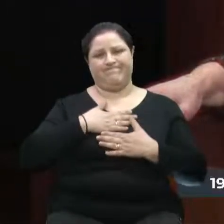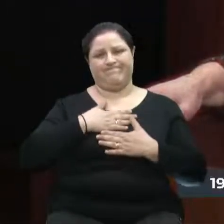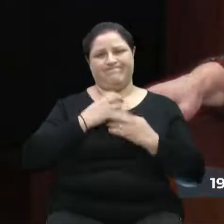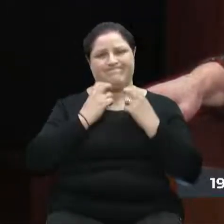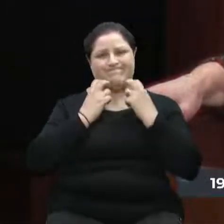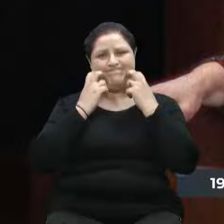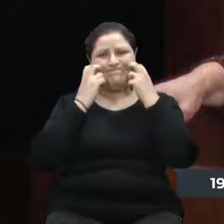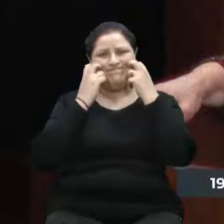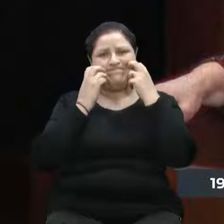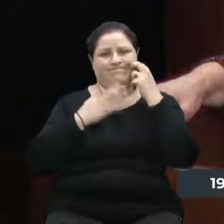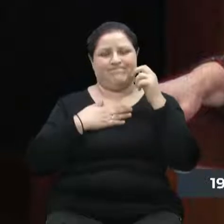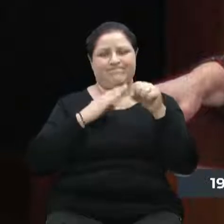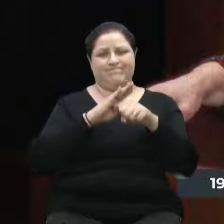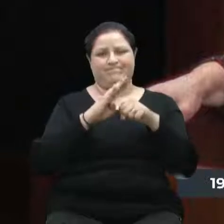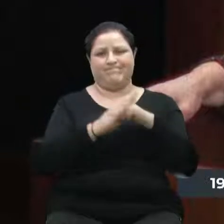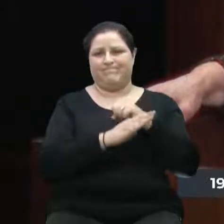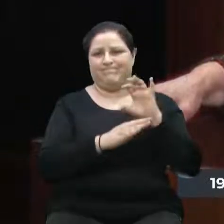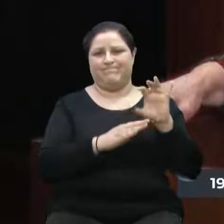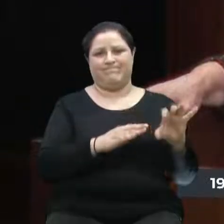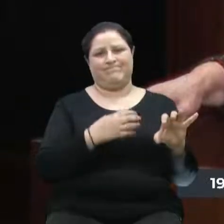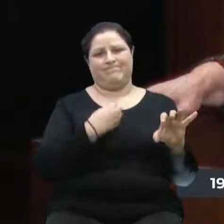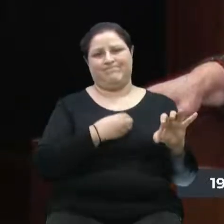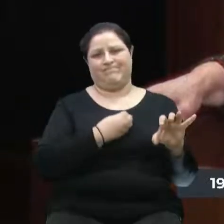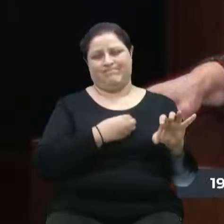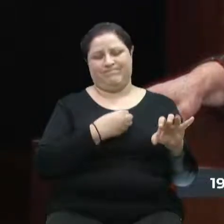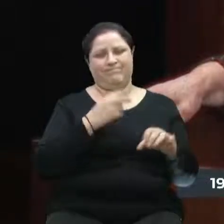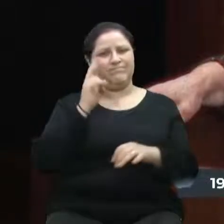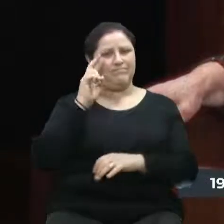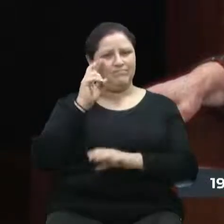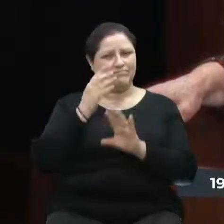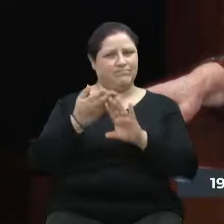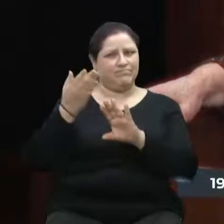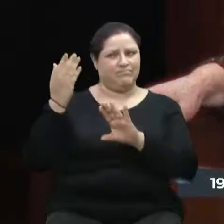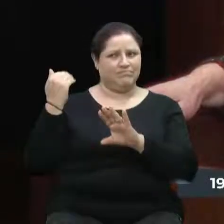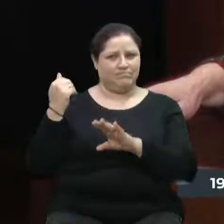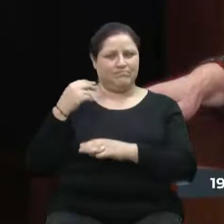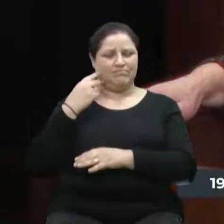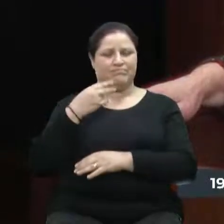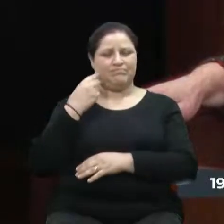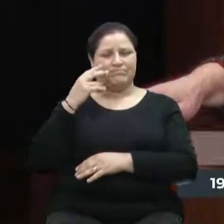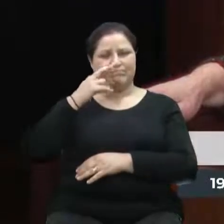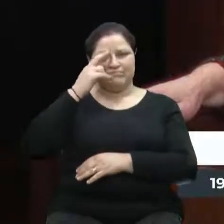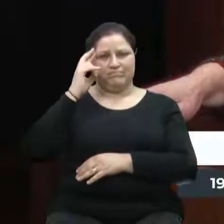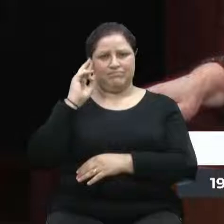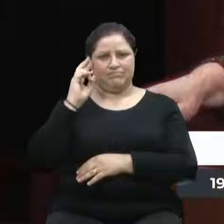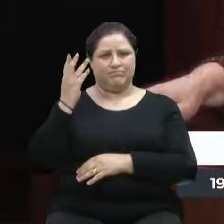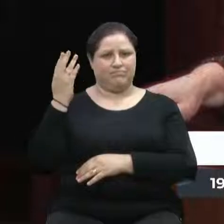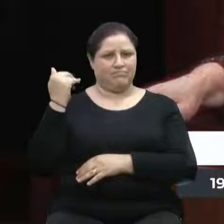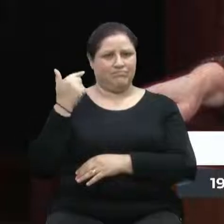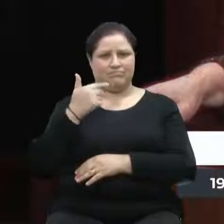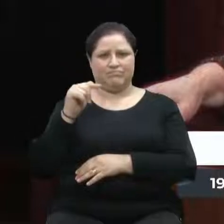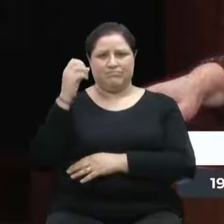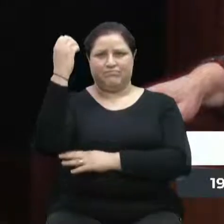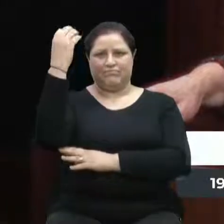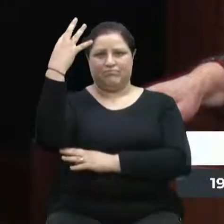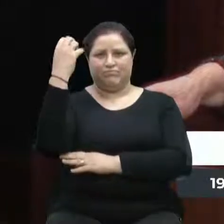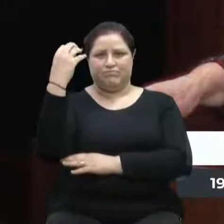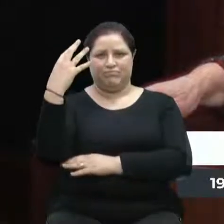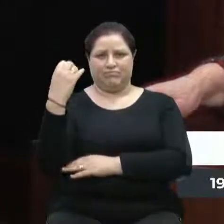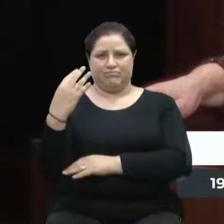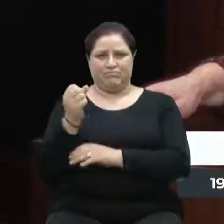envergonhada do meu bairro estar do jeito que está. Eu lembro uma vez, vereador Rafael, que não tinha sinaleira no Risso, lá